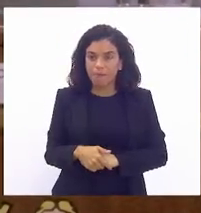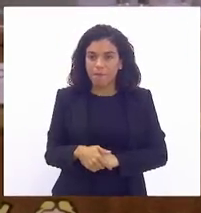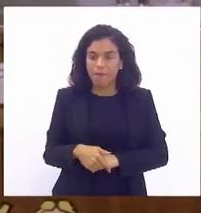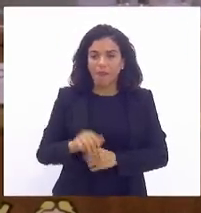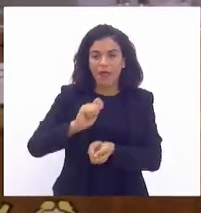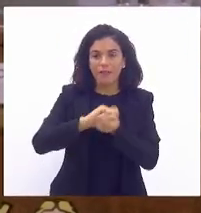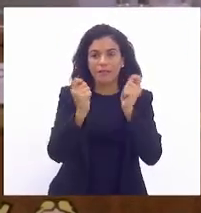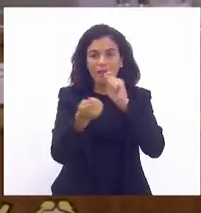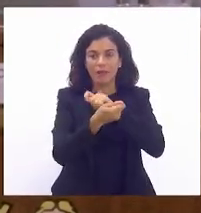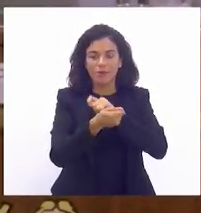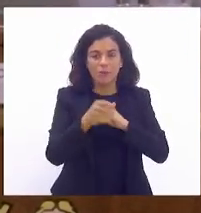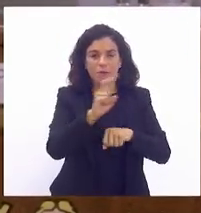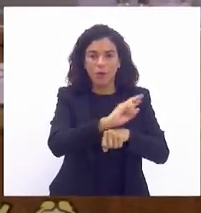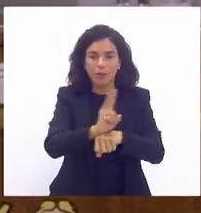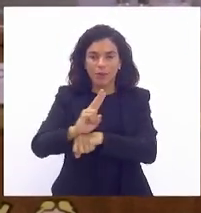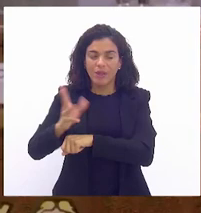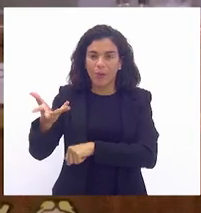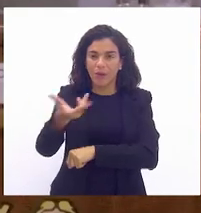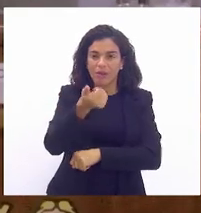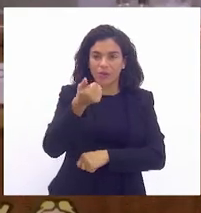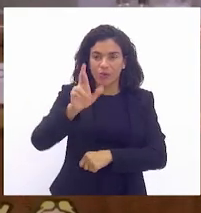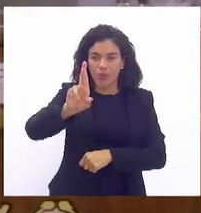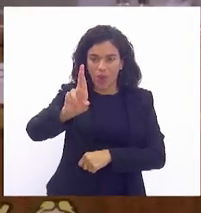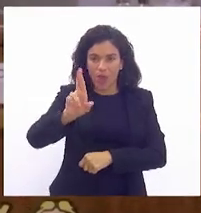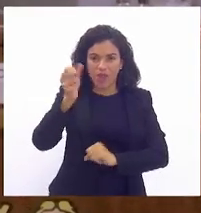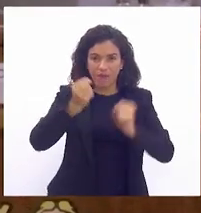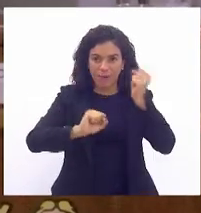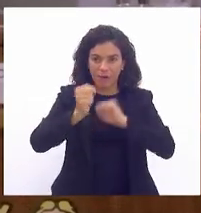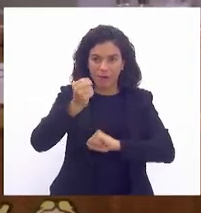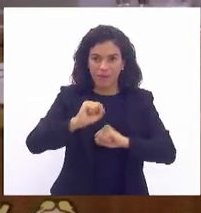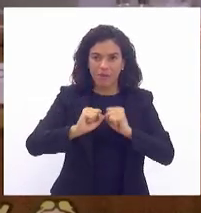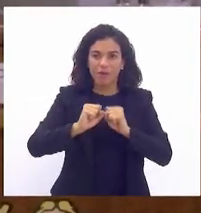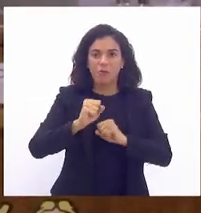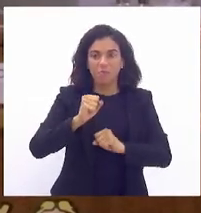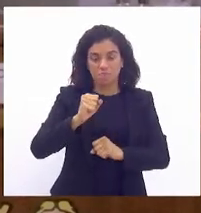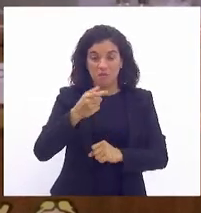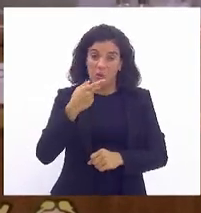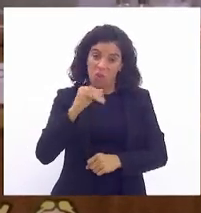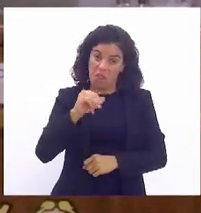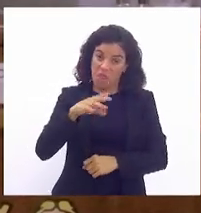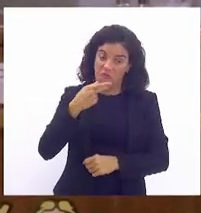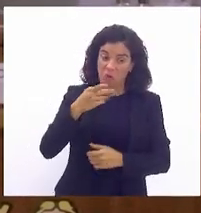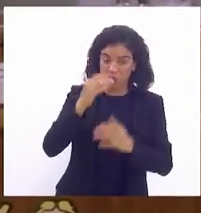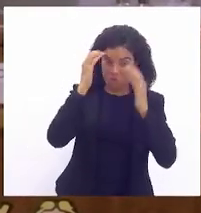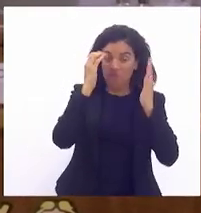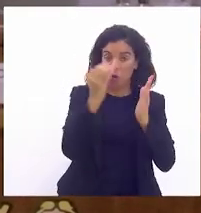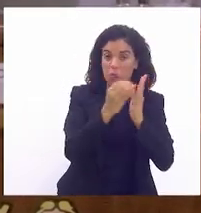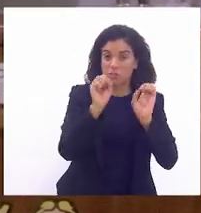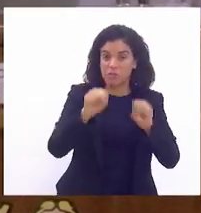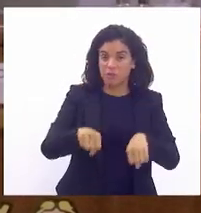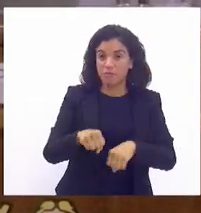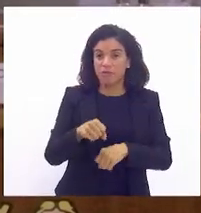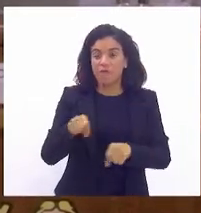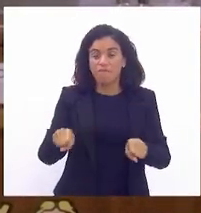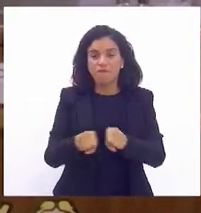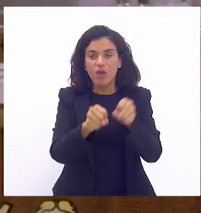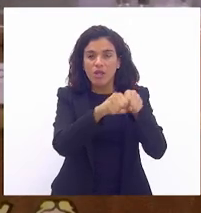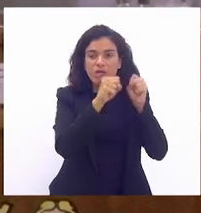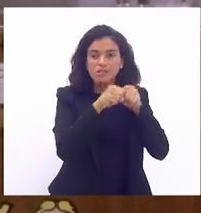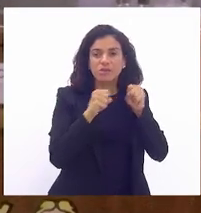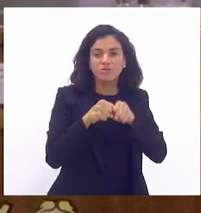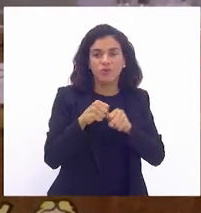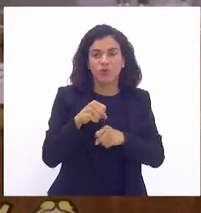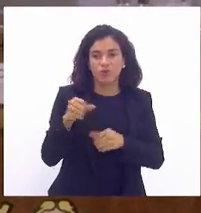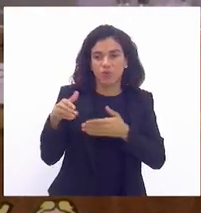Readequação da rede de monitoramento da qualidade do ar em toda a usina? Isso inédito que foi. Violação de relatórios de acompanhamento dos